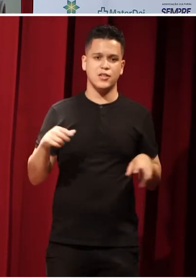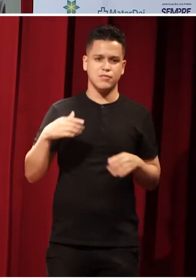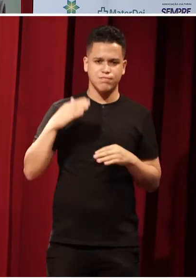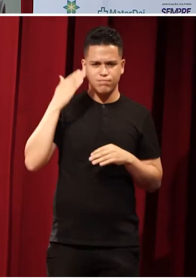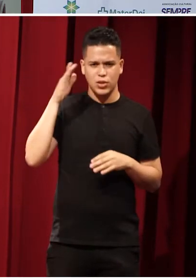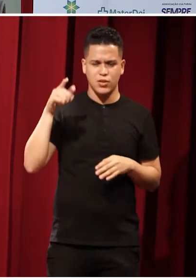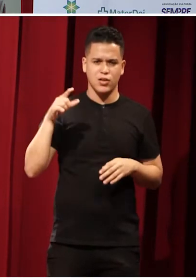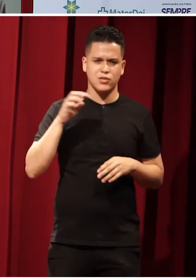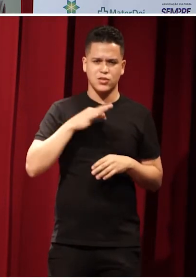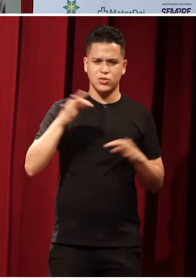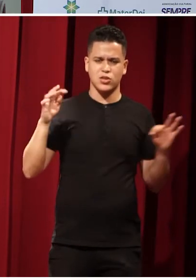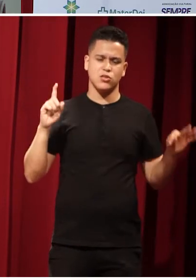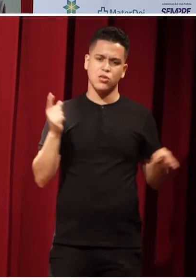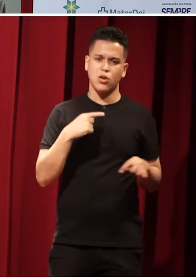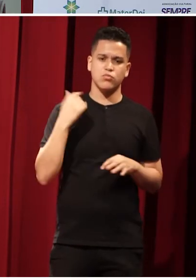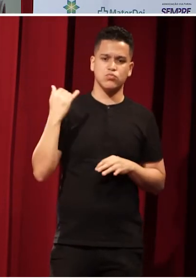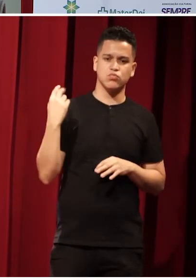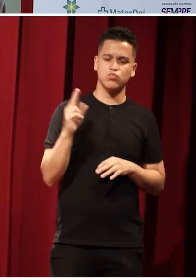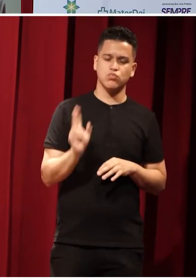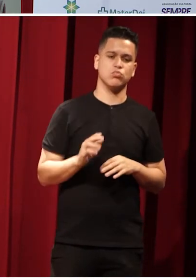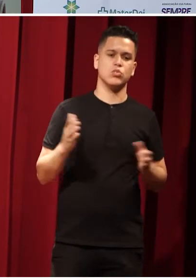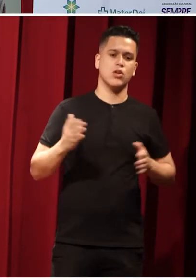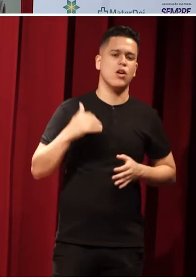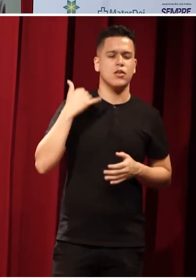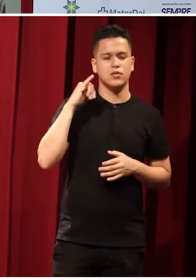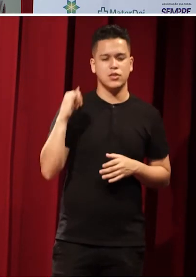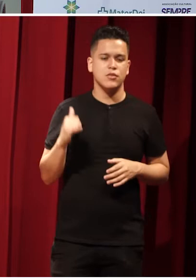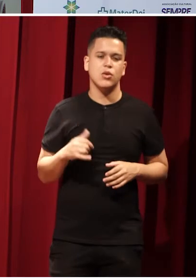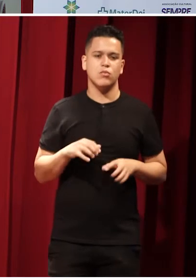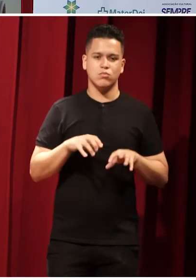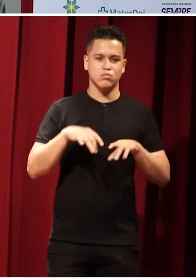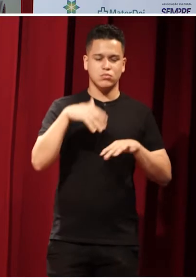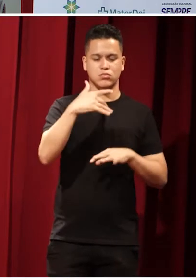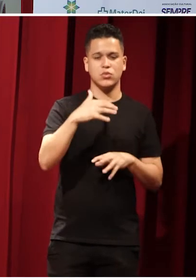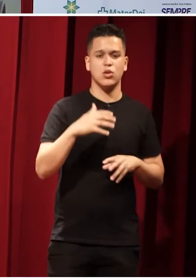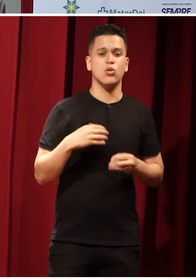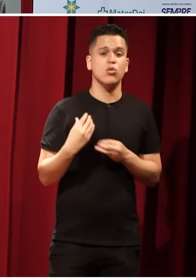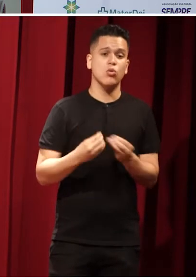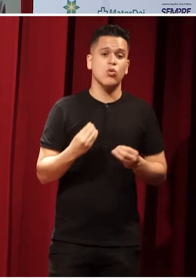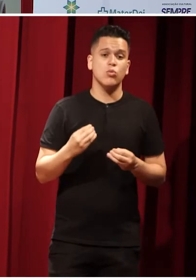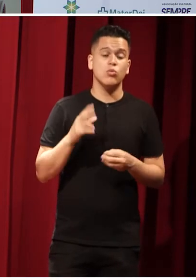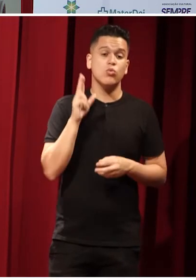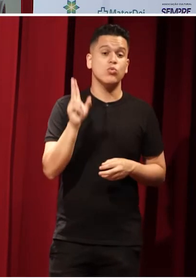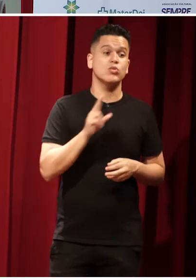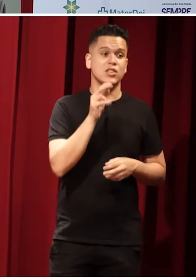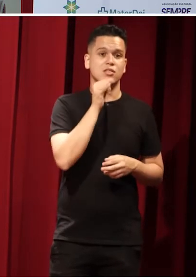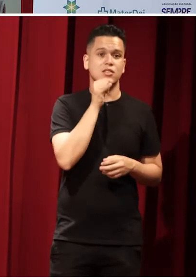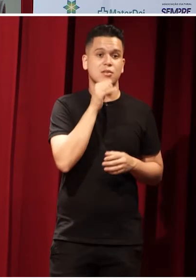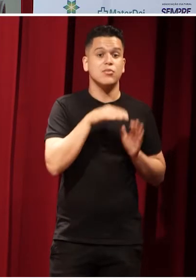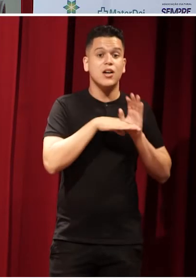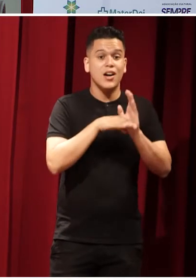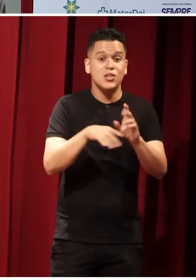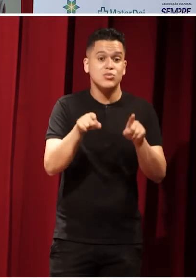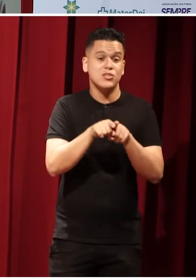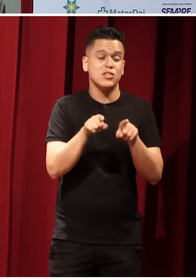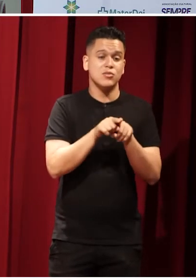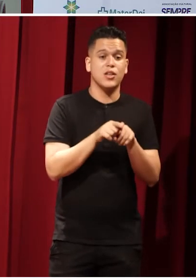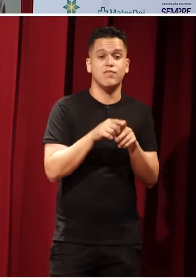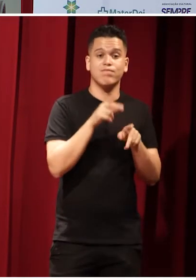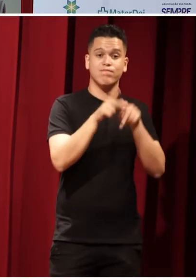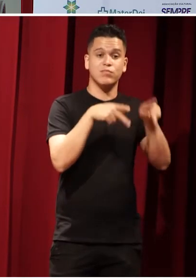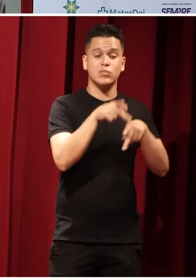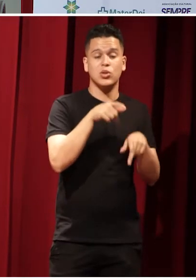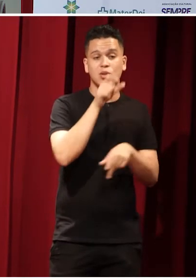certo? Mas a partir de conhecimentos locais. Esses conhecimentos locais existem? Existem. Manaus,